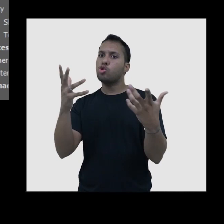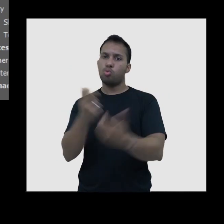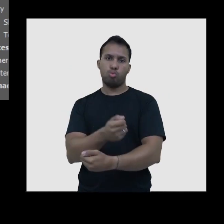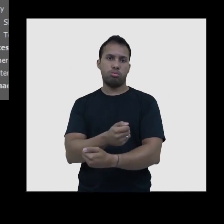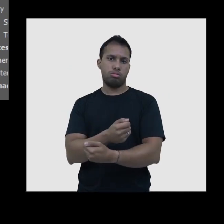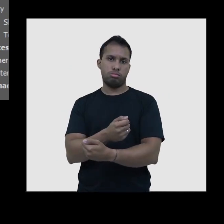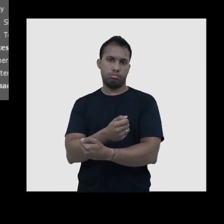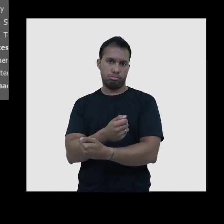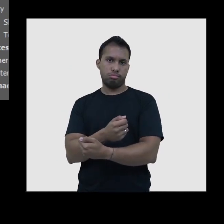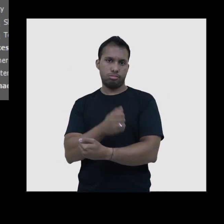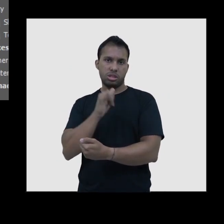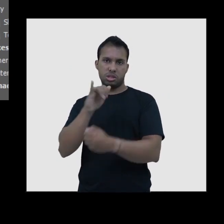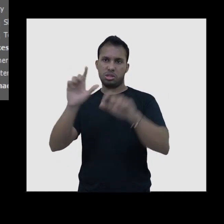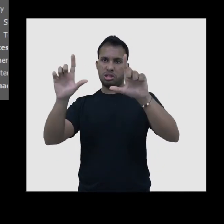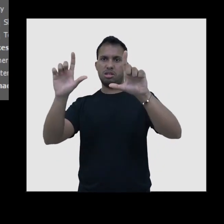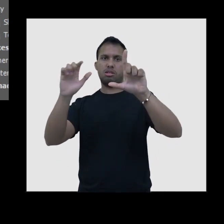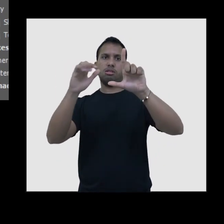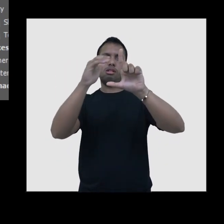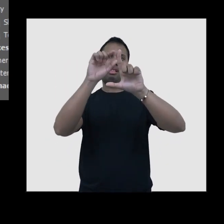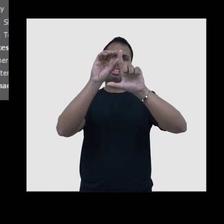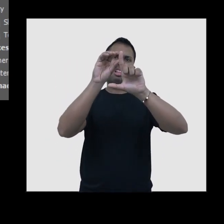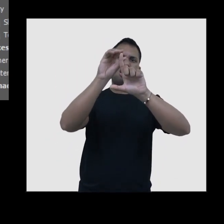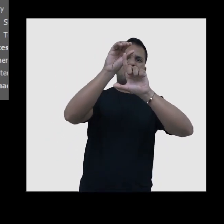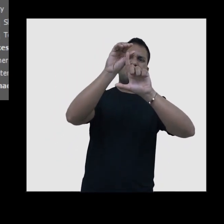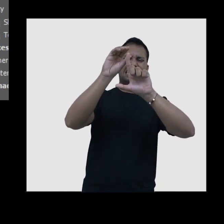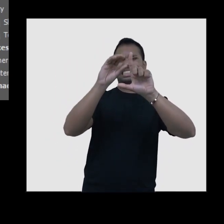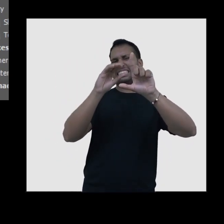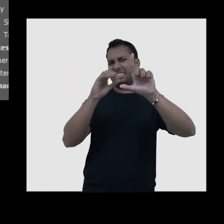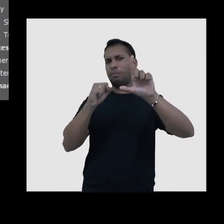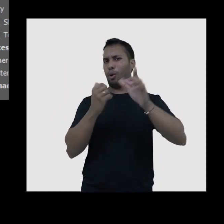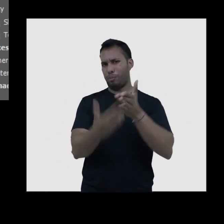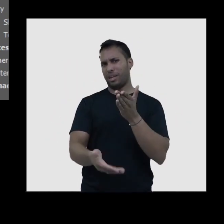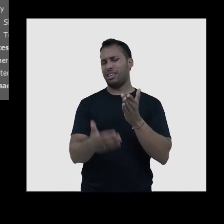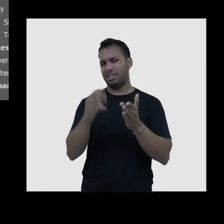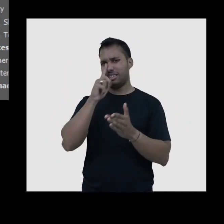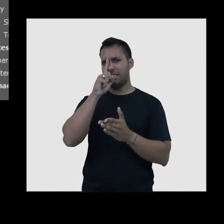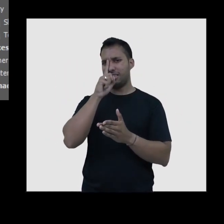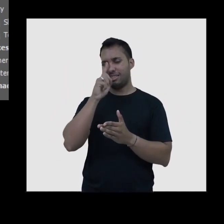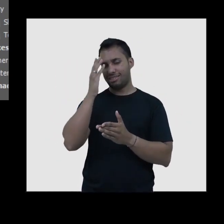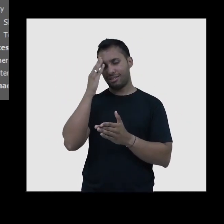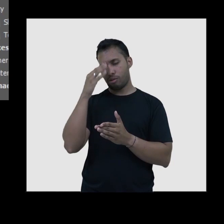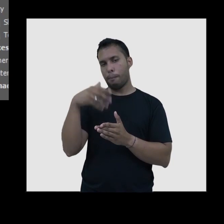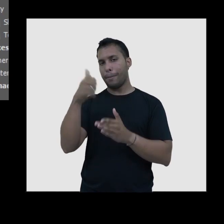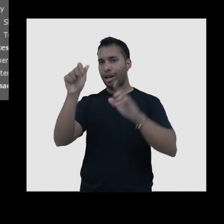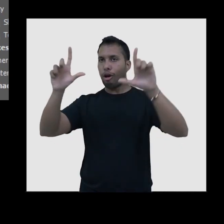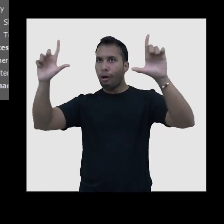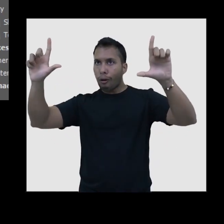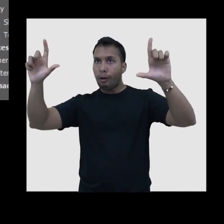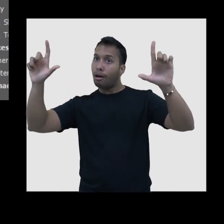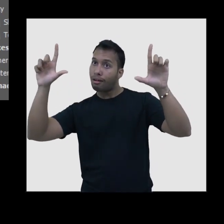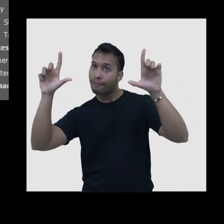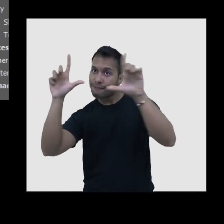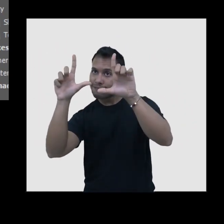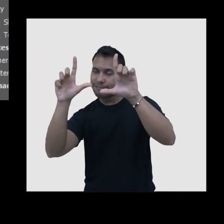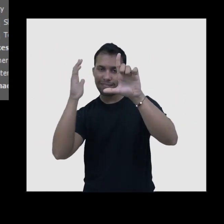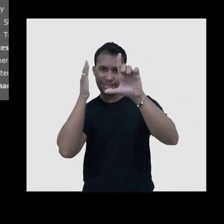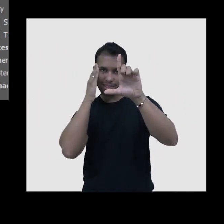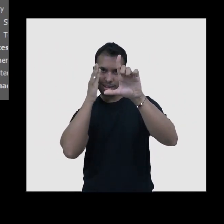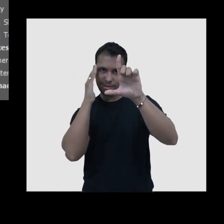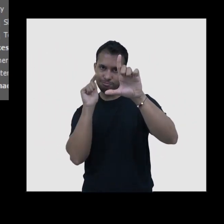sendo exibido. Certo? Então, eu costumo deixar a janela de interpretação de